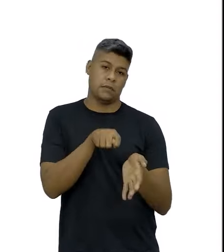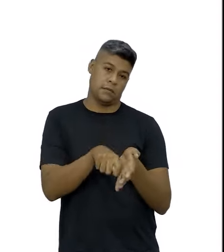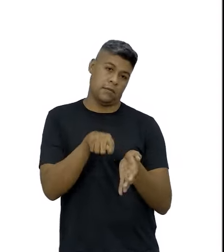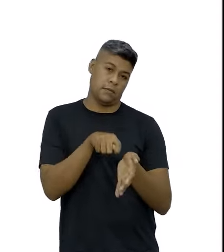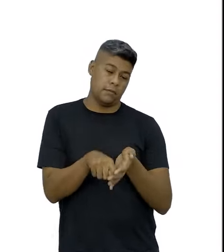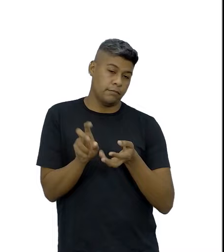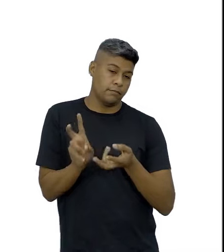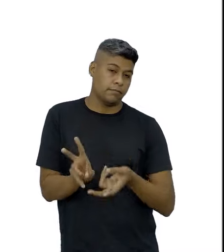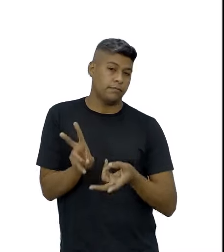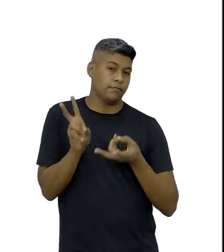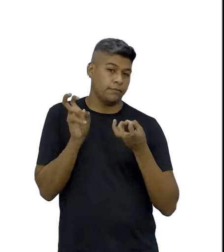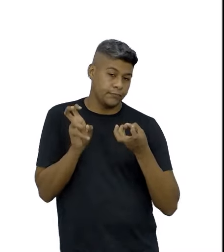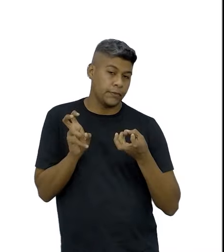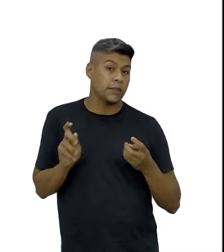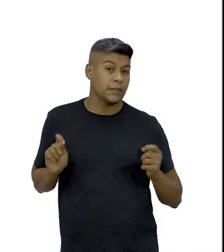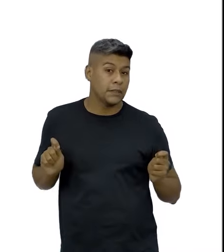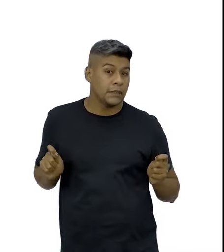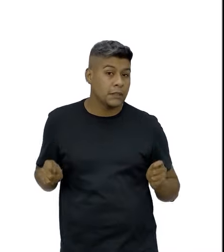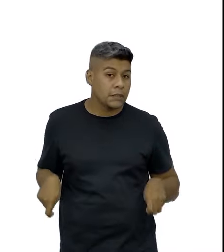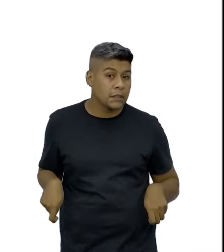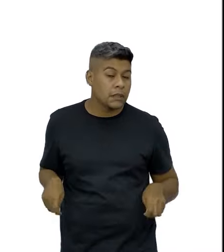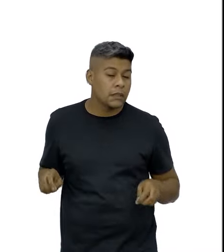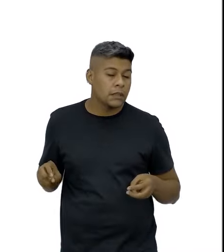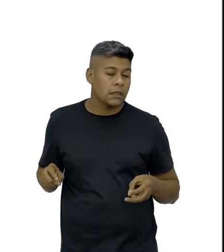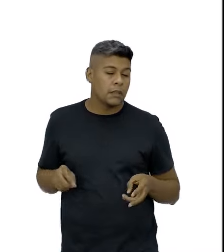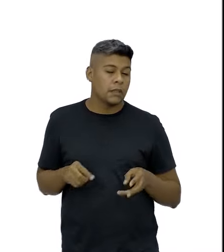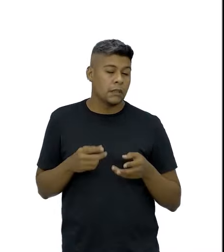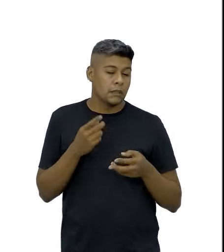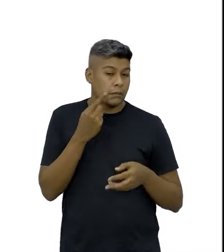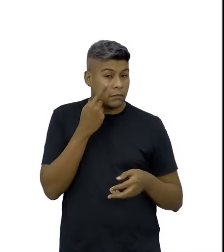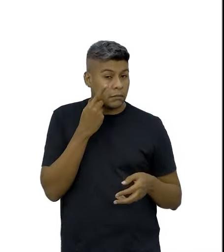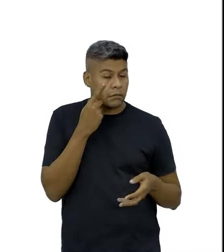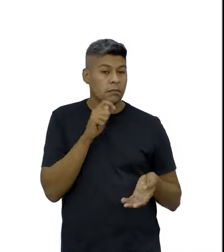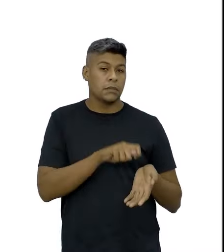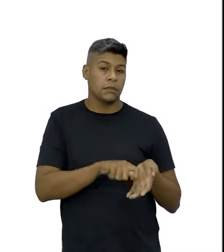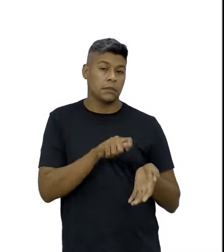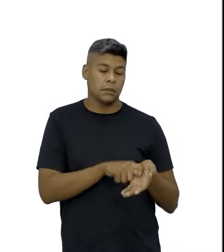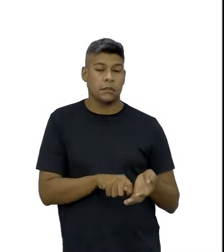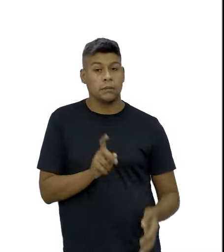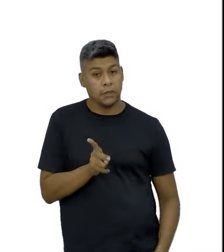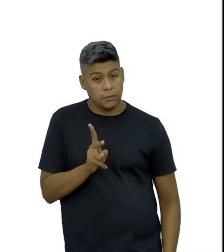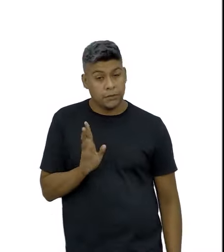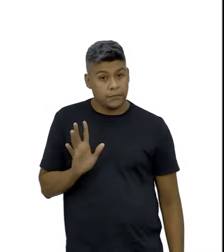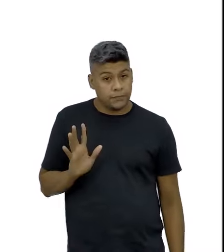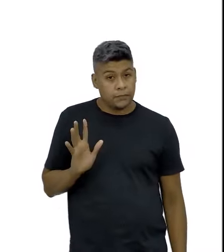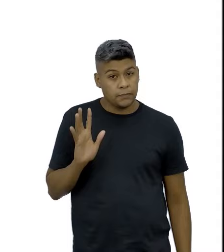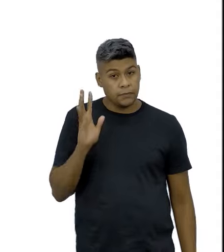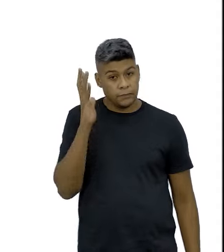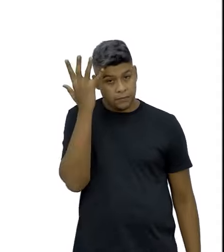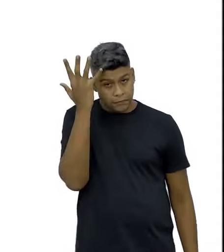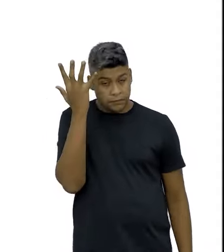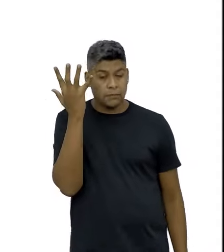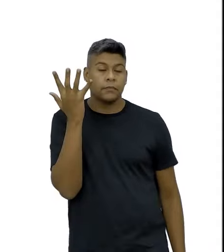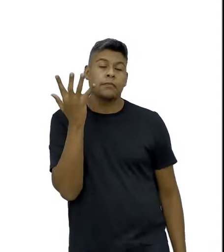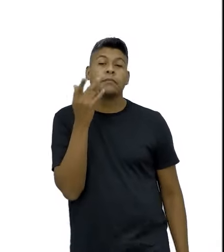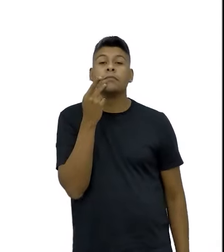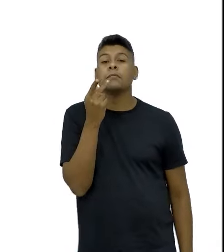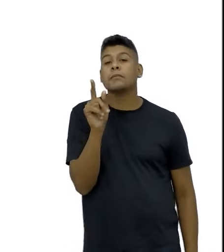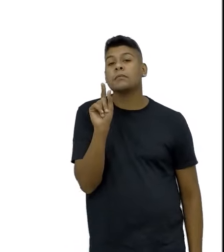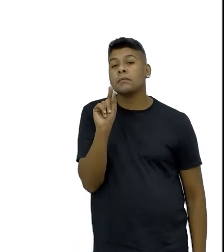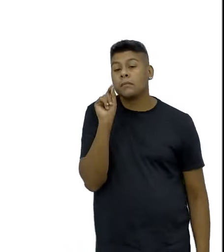sua percepção só é possível na observação da própria escrita. Para que isso ocorra,